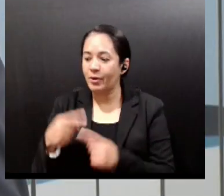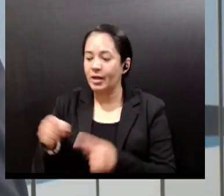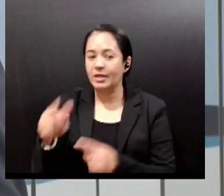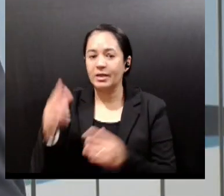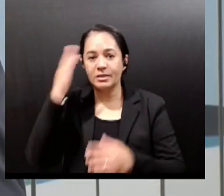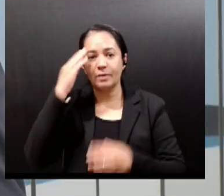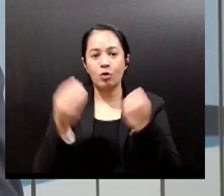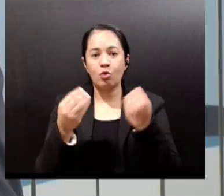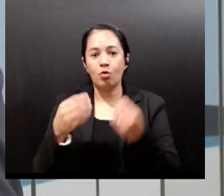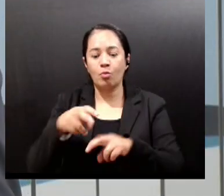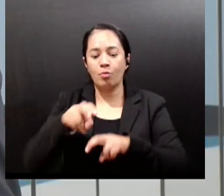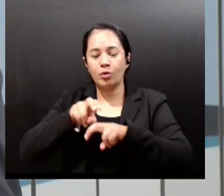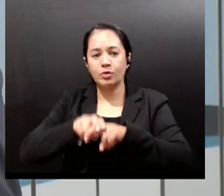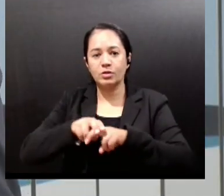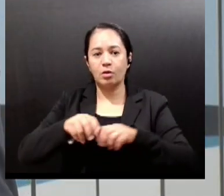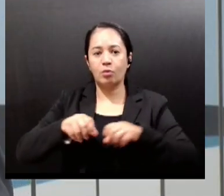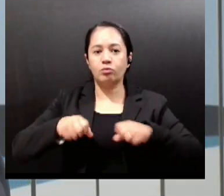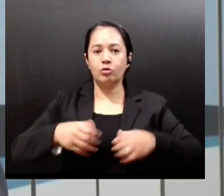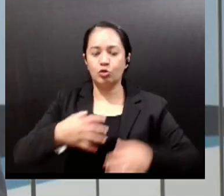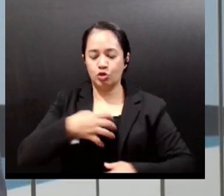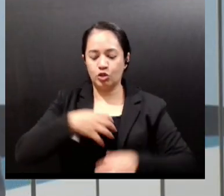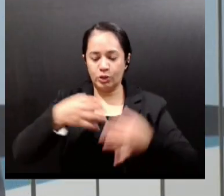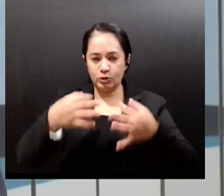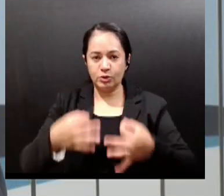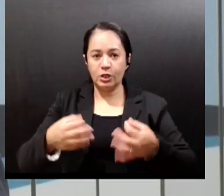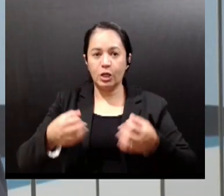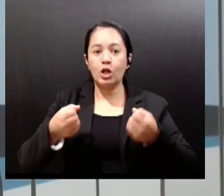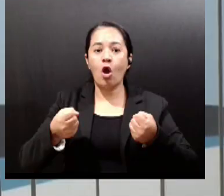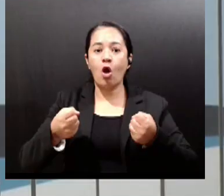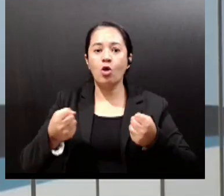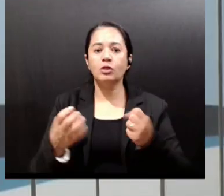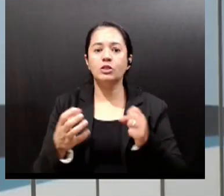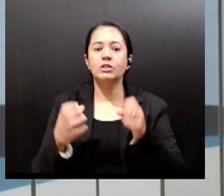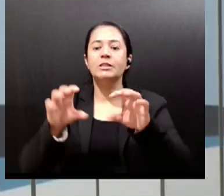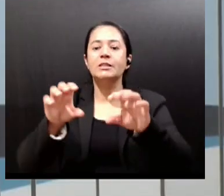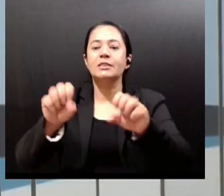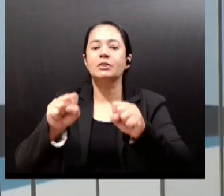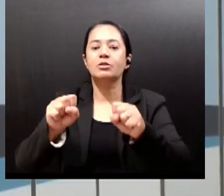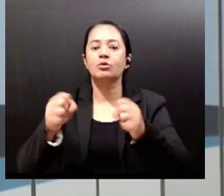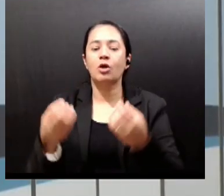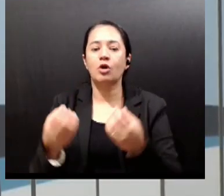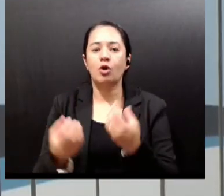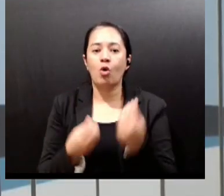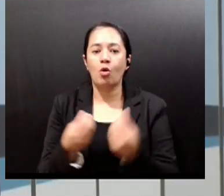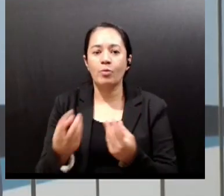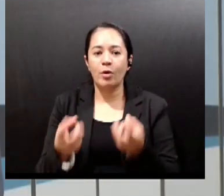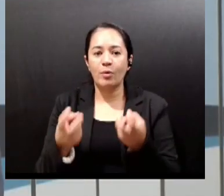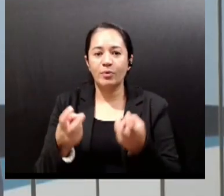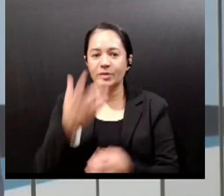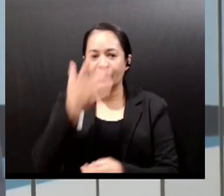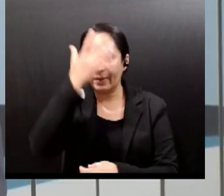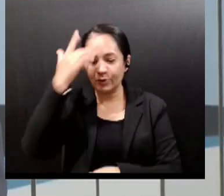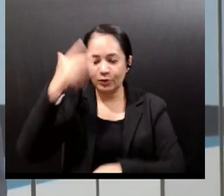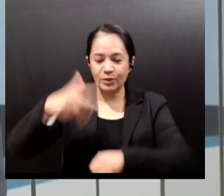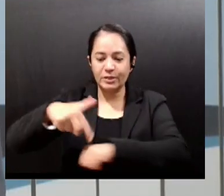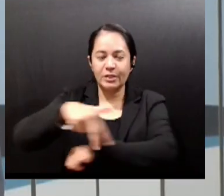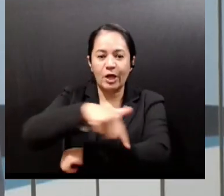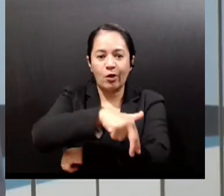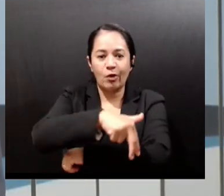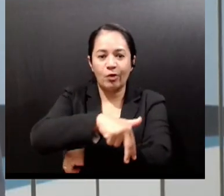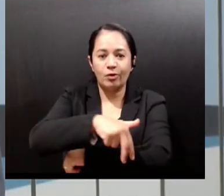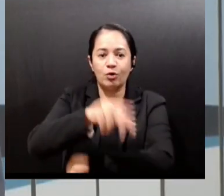como posicionar, onde segurar, porque como que eu identifico uma pessoa na rua que está utilizando,